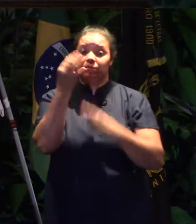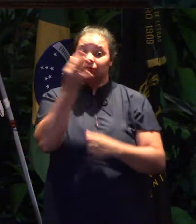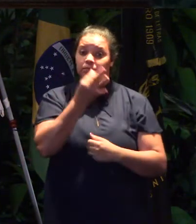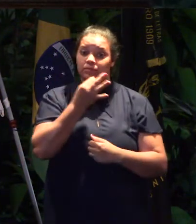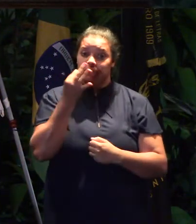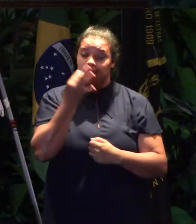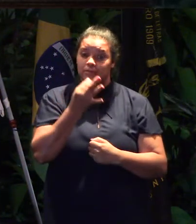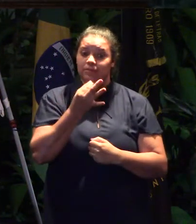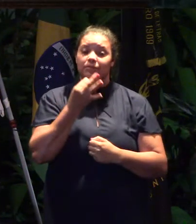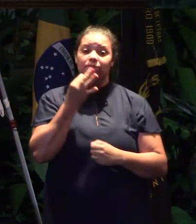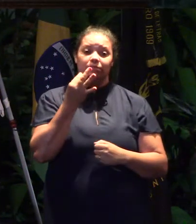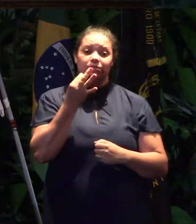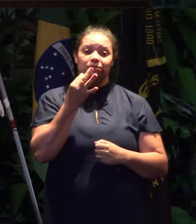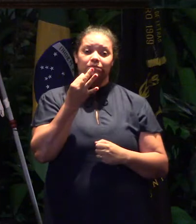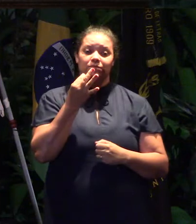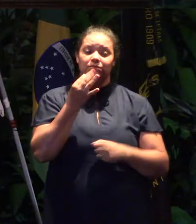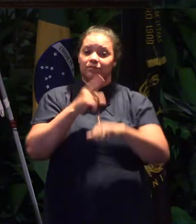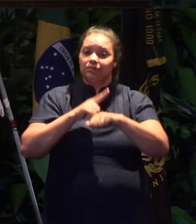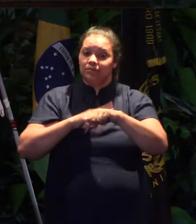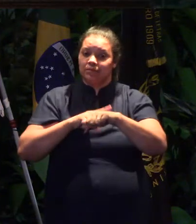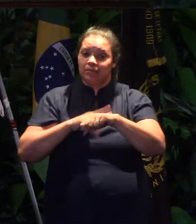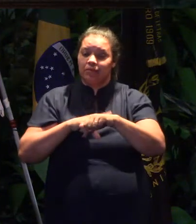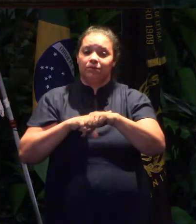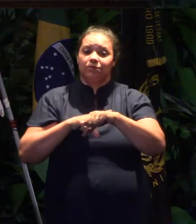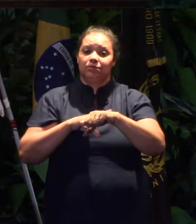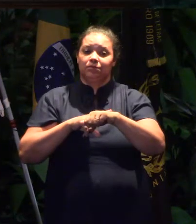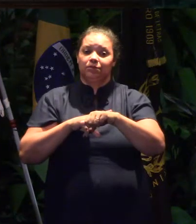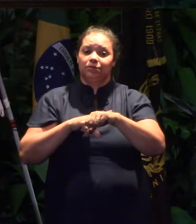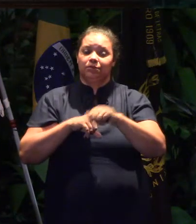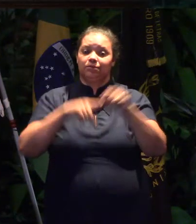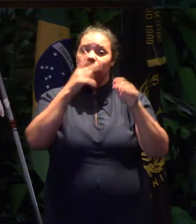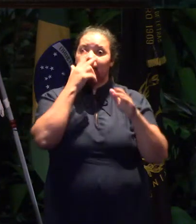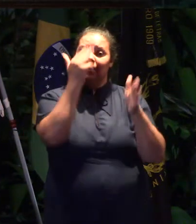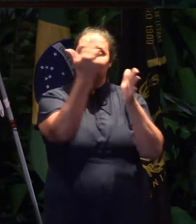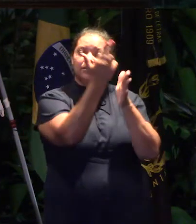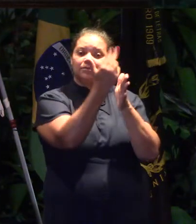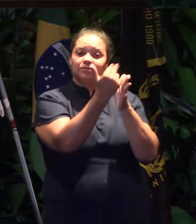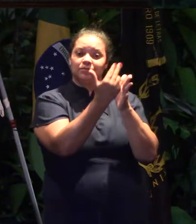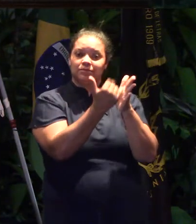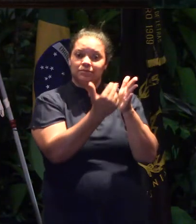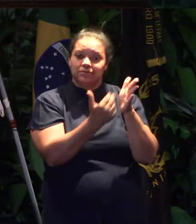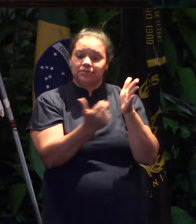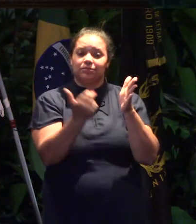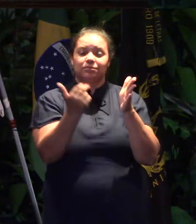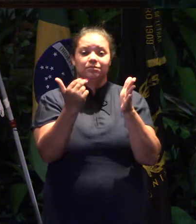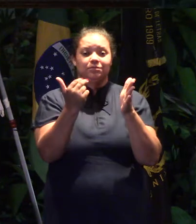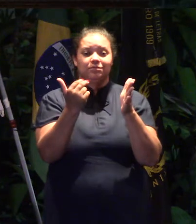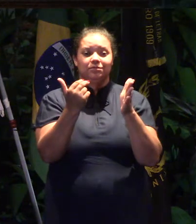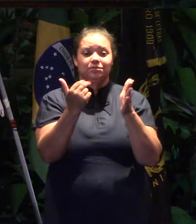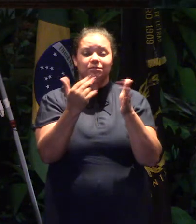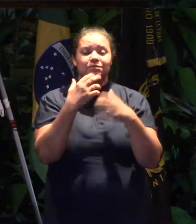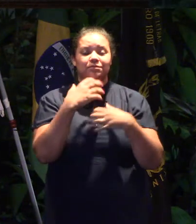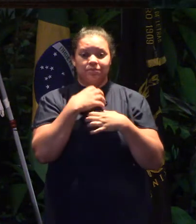que se dá no tempo, era para todos os efeitos a ilustração e a comprovação de sua filosofia.